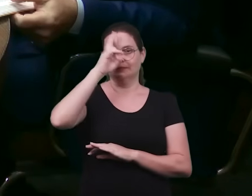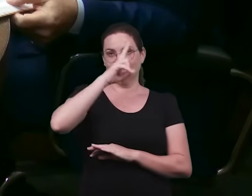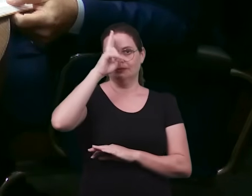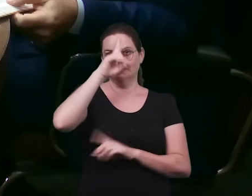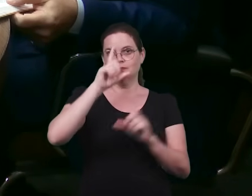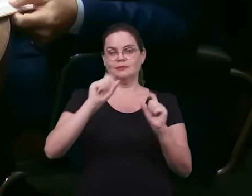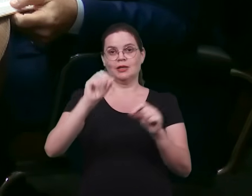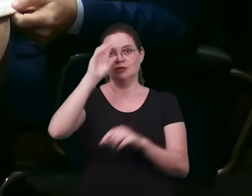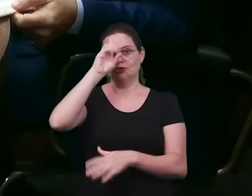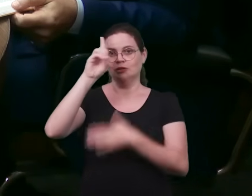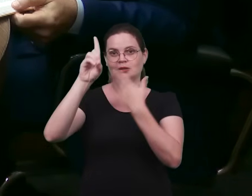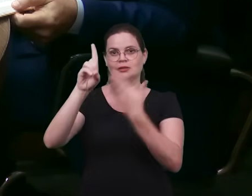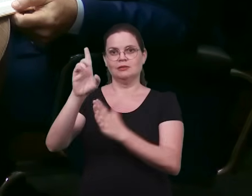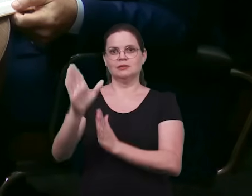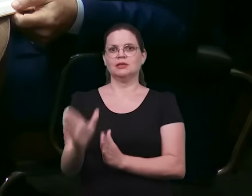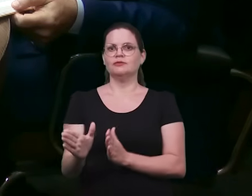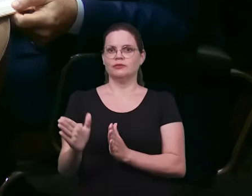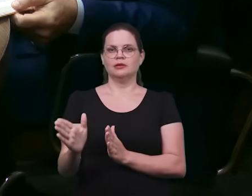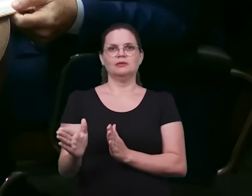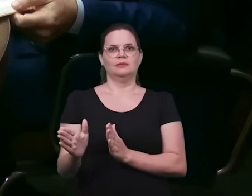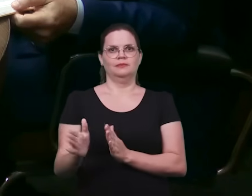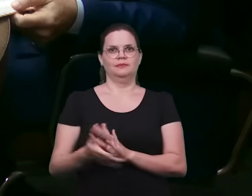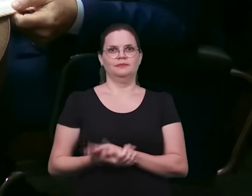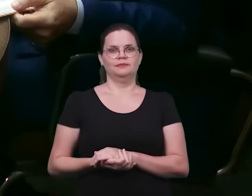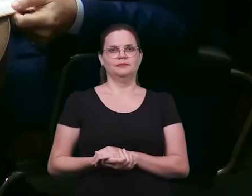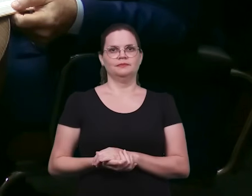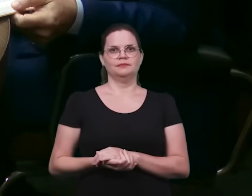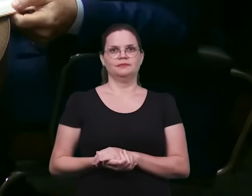final. Lembrar da fidelidade de Deus.